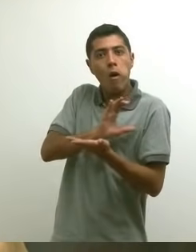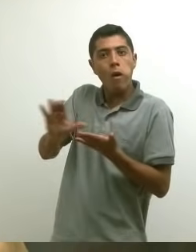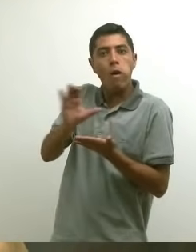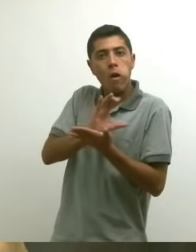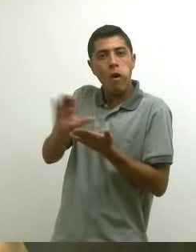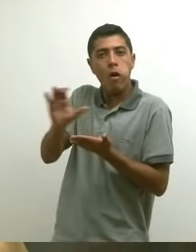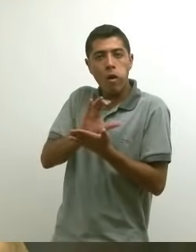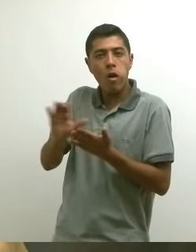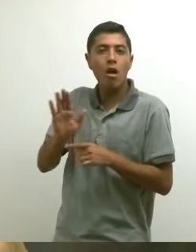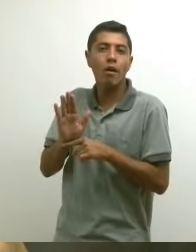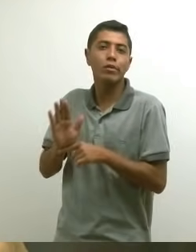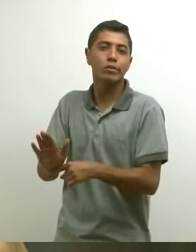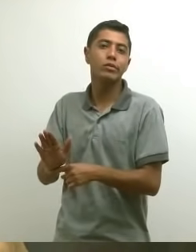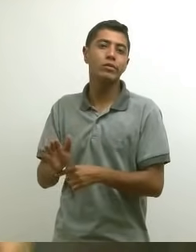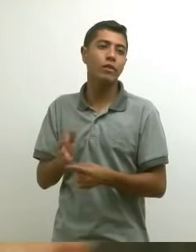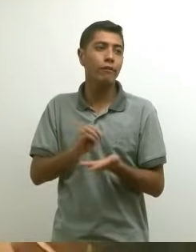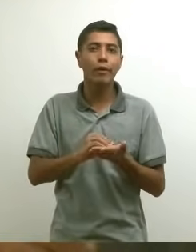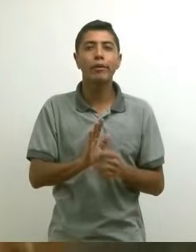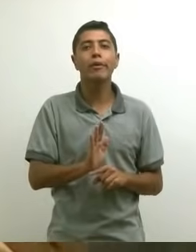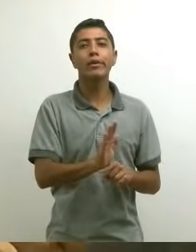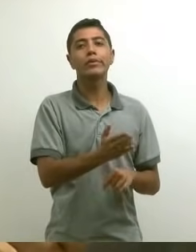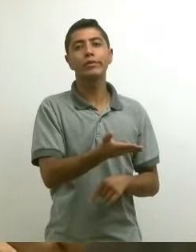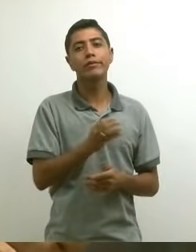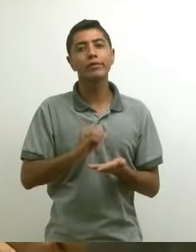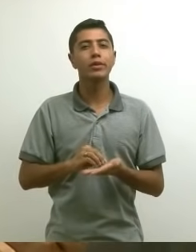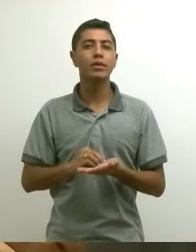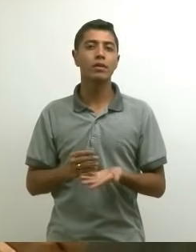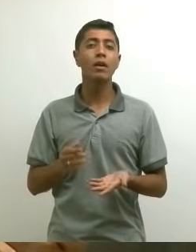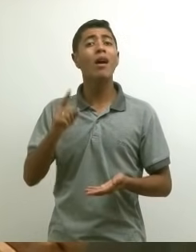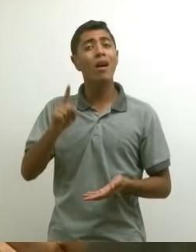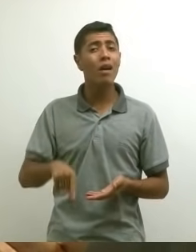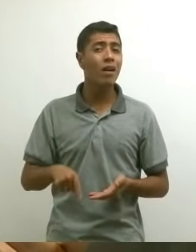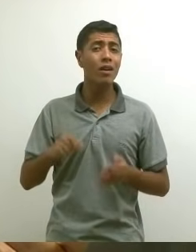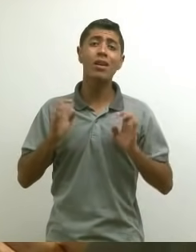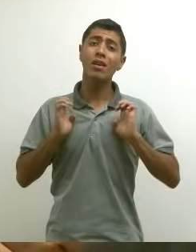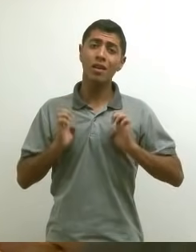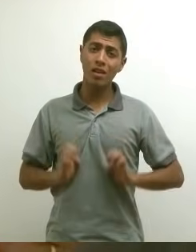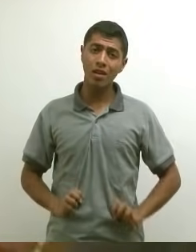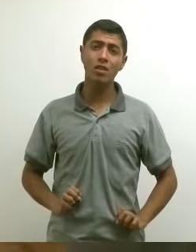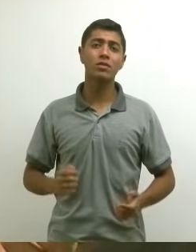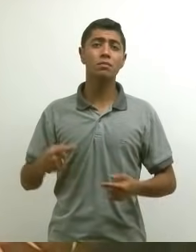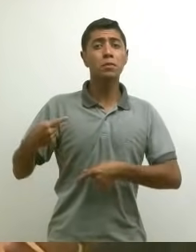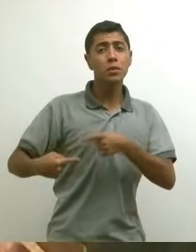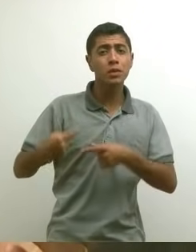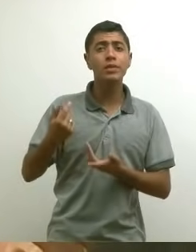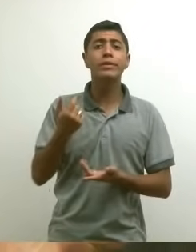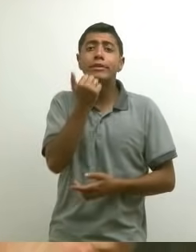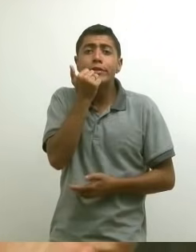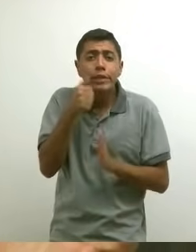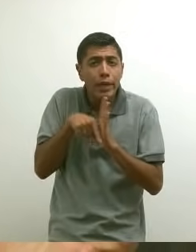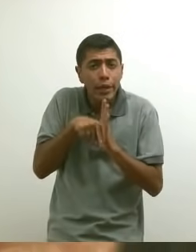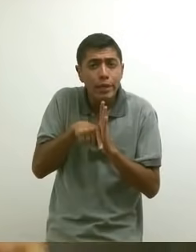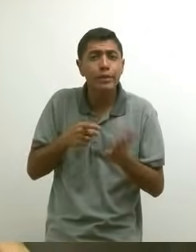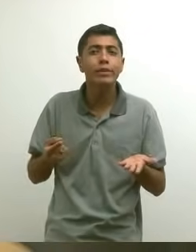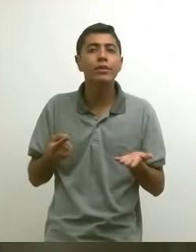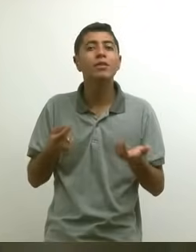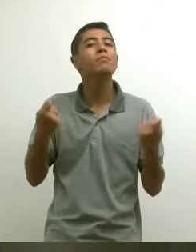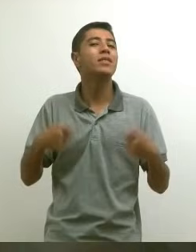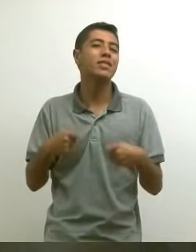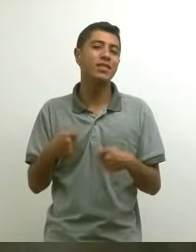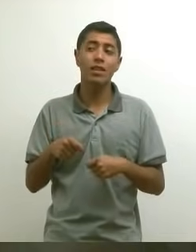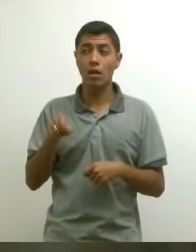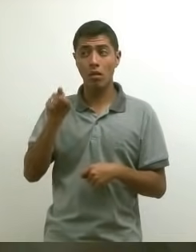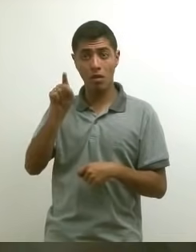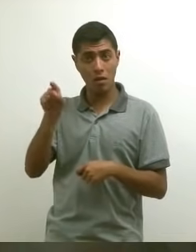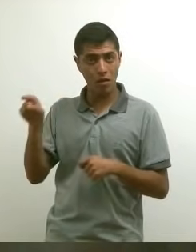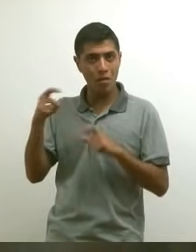científica que a orientação dos médicos tem que ser baseada em evidências ou seja tem que ser baseada em pesquisa